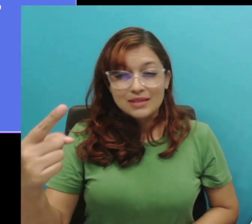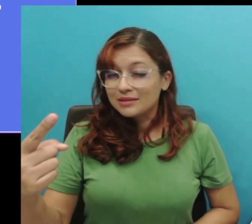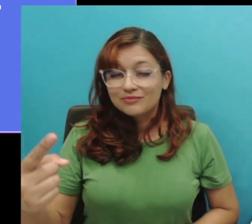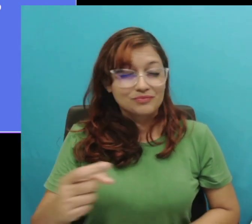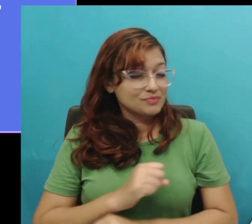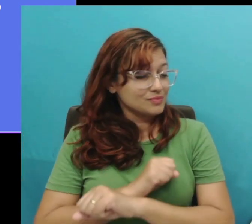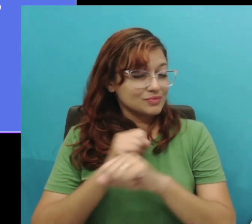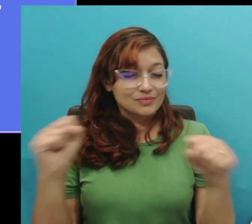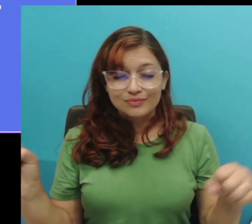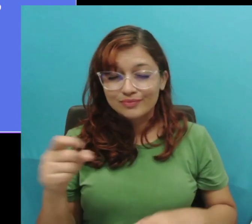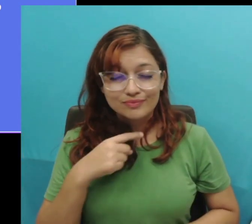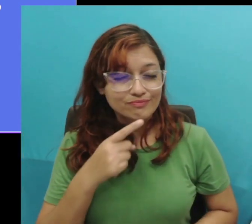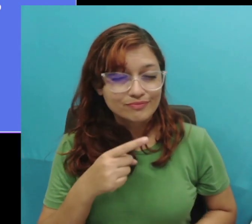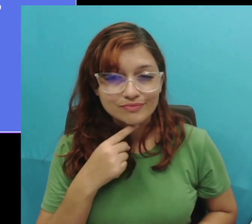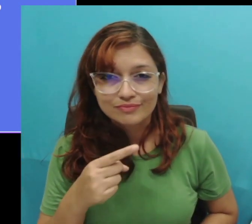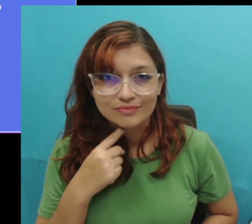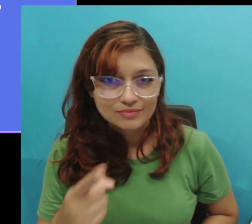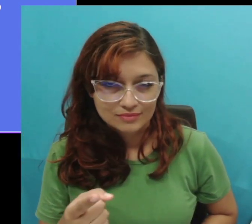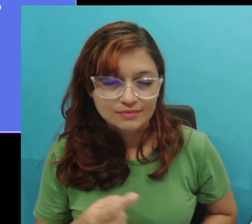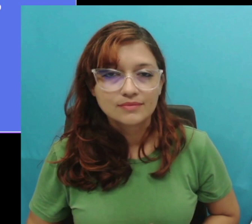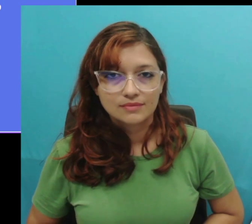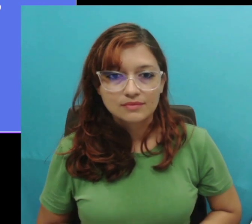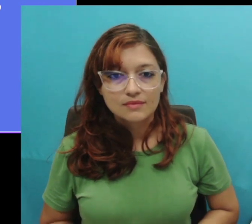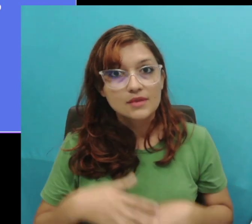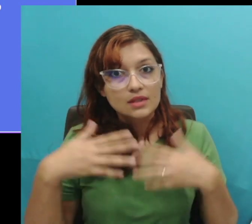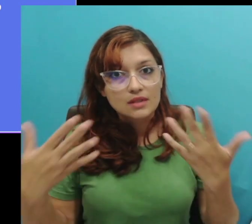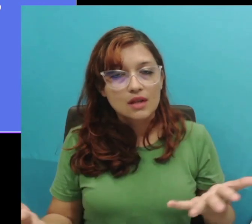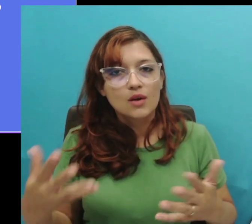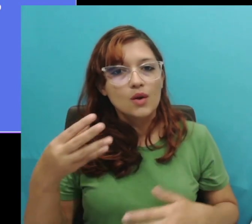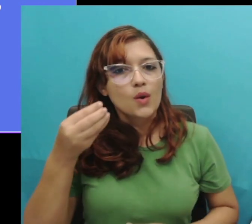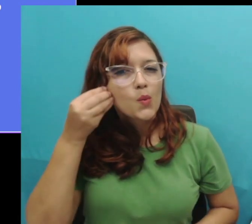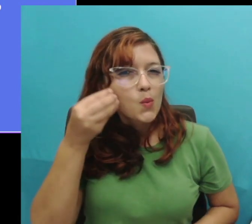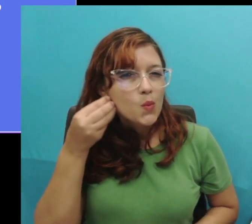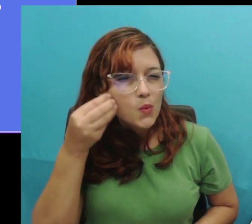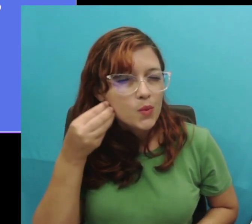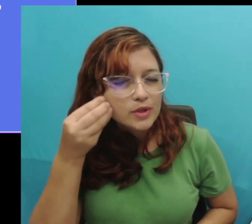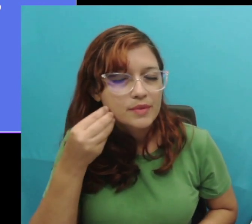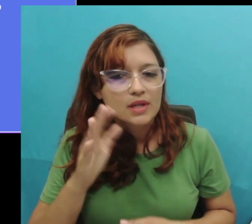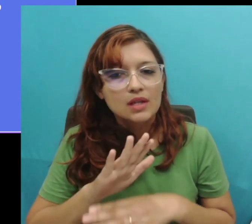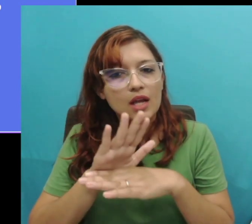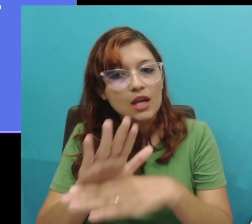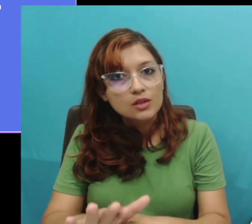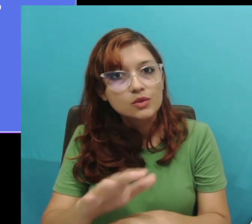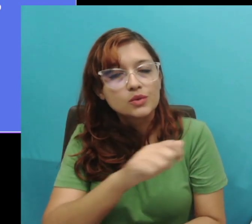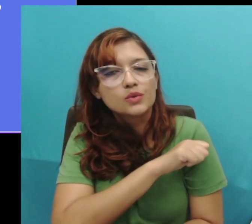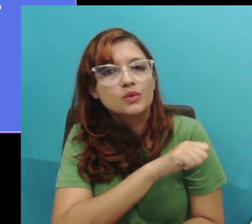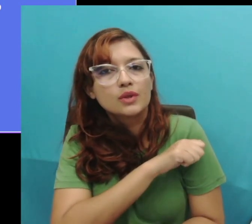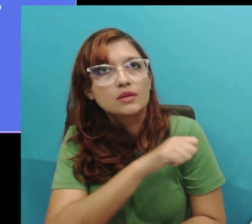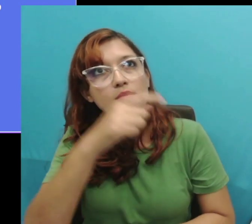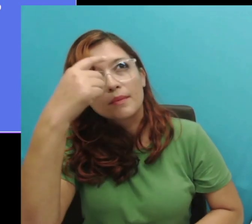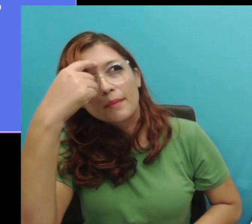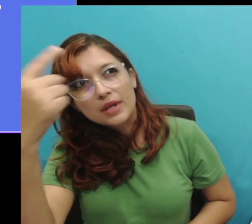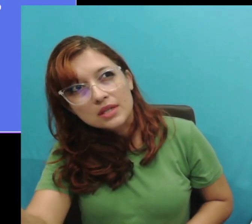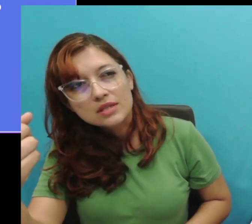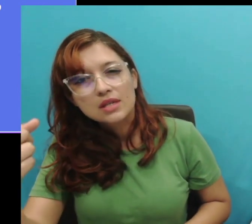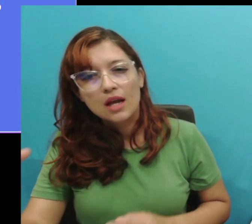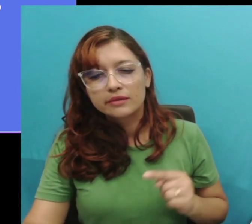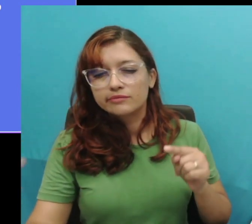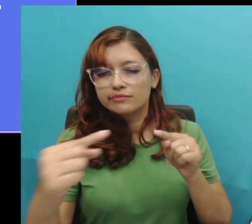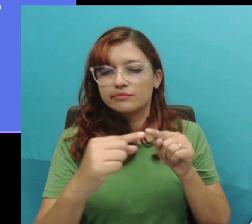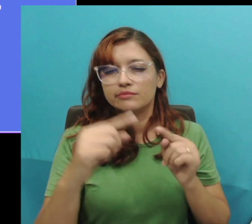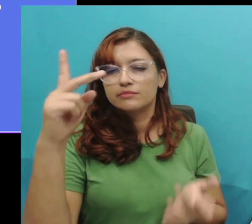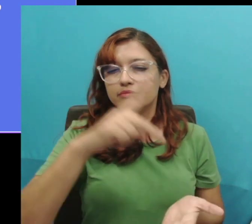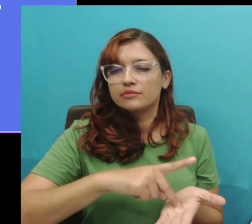para o aprendizado. Então, eles passam a acreditar que é impossível adquirir aquele conhecimento. Através